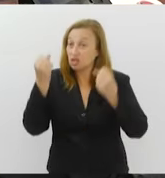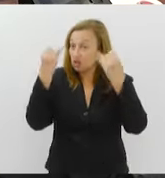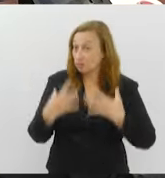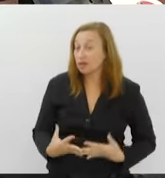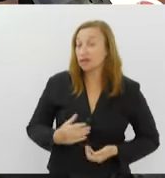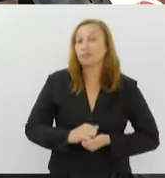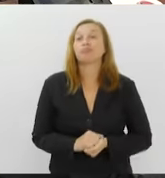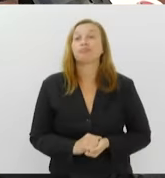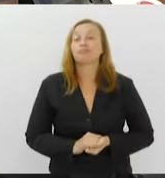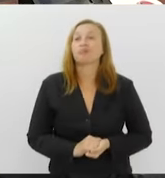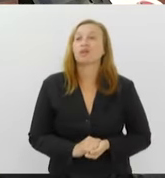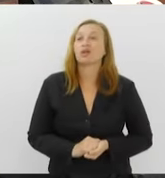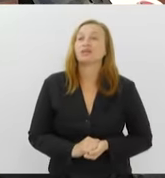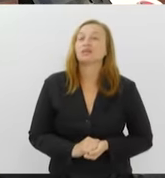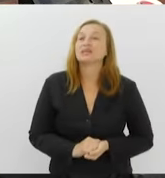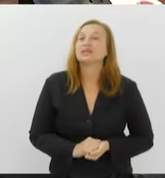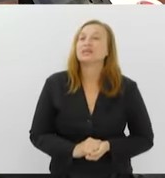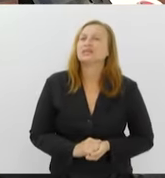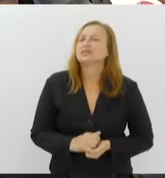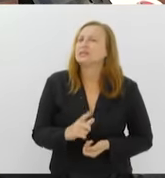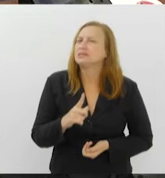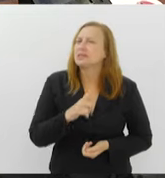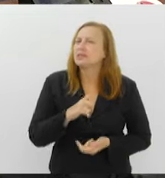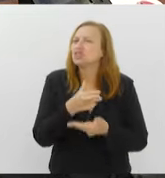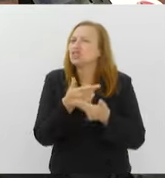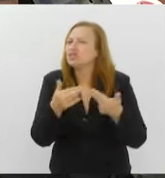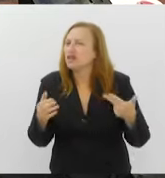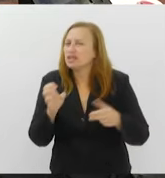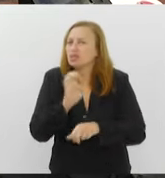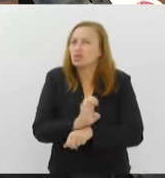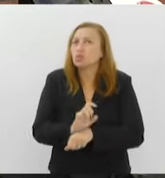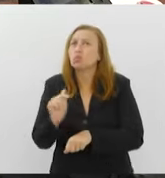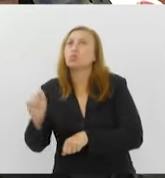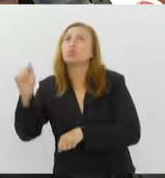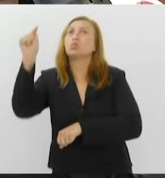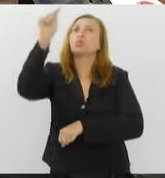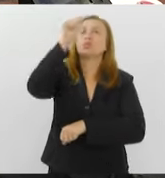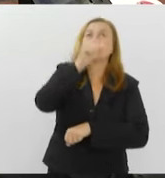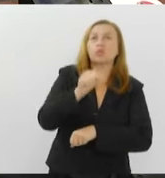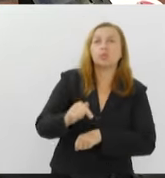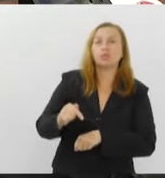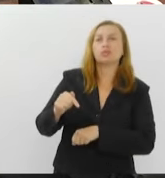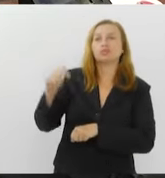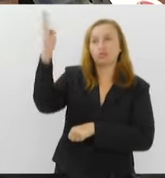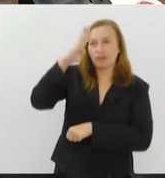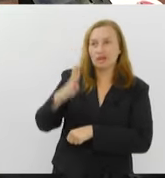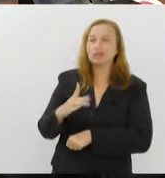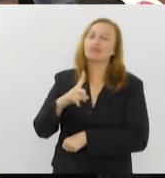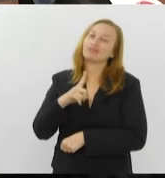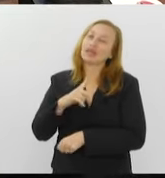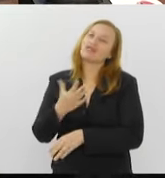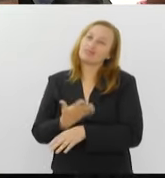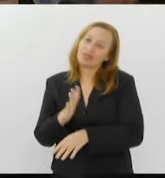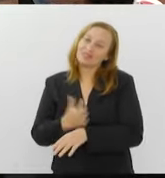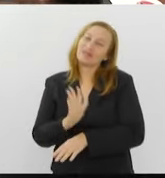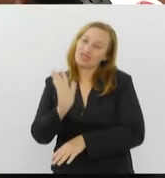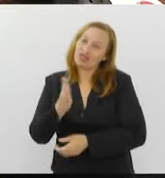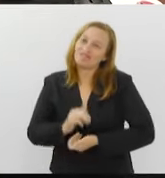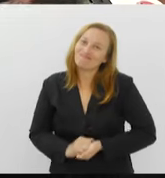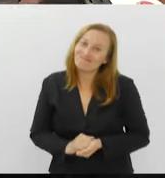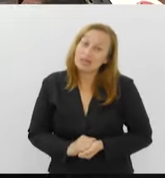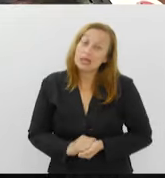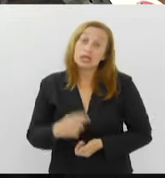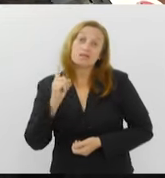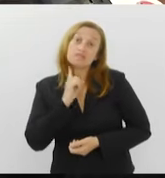coisa. Existem diversos estados no país que já têm essa prática.